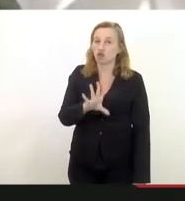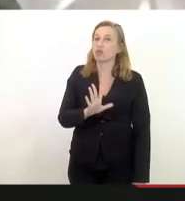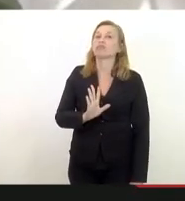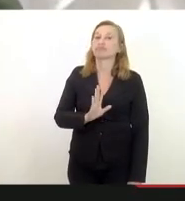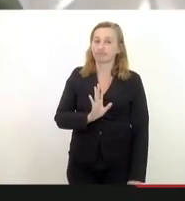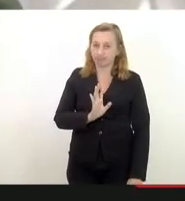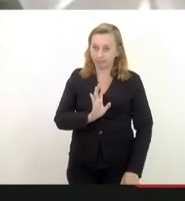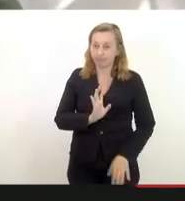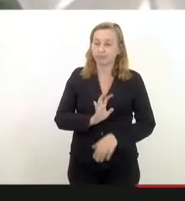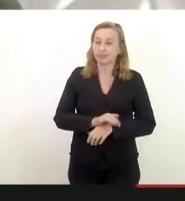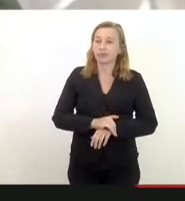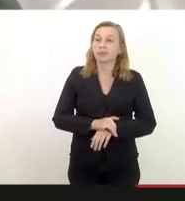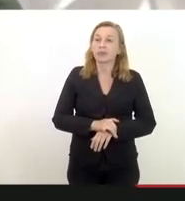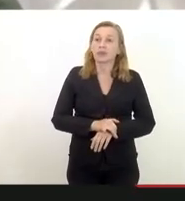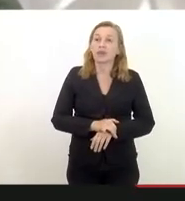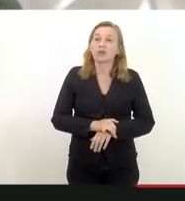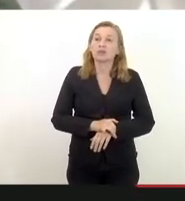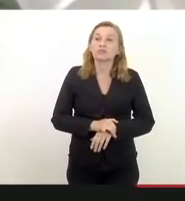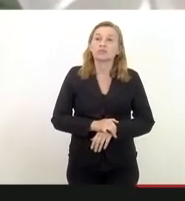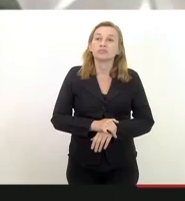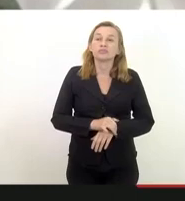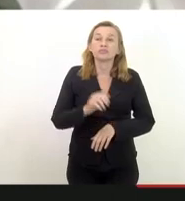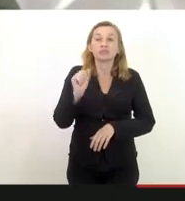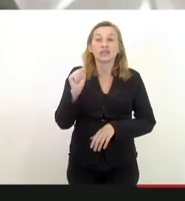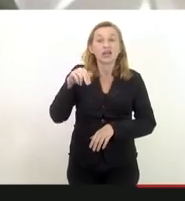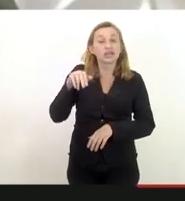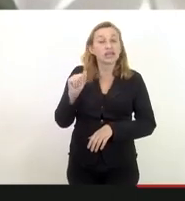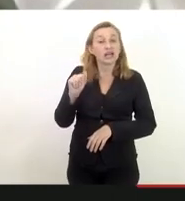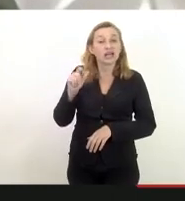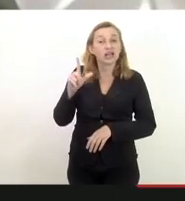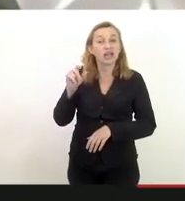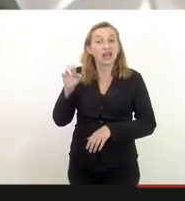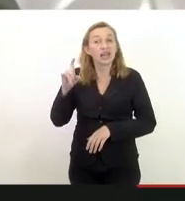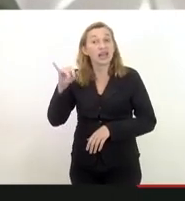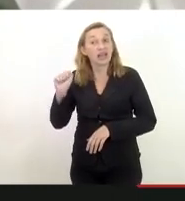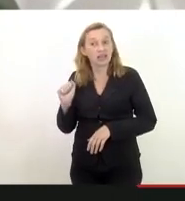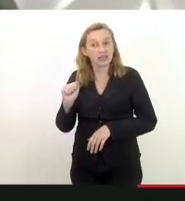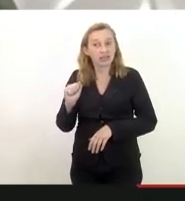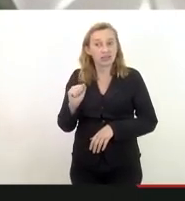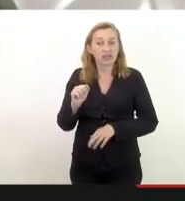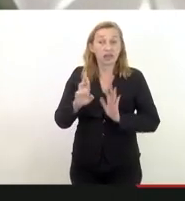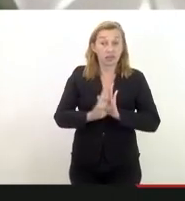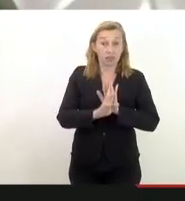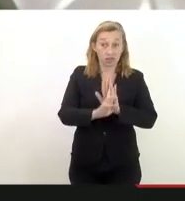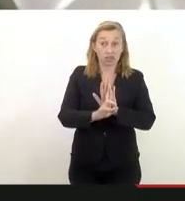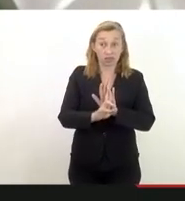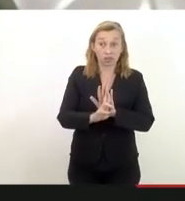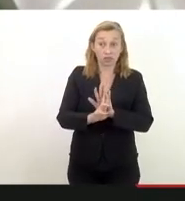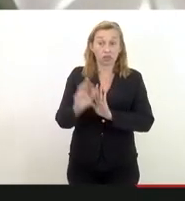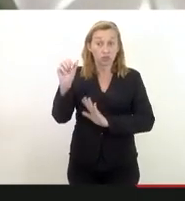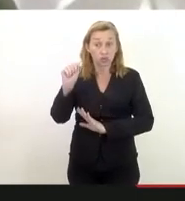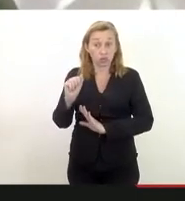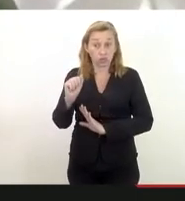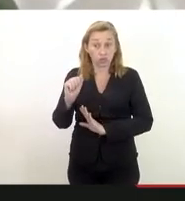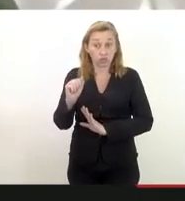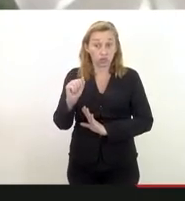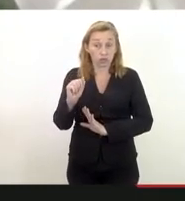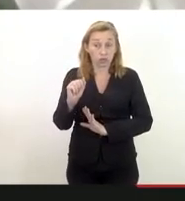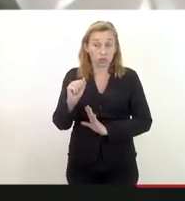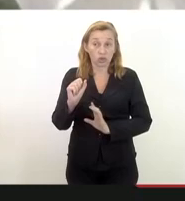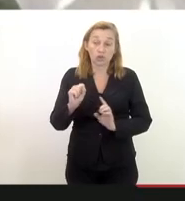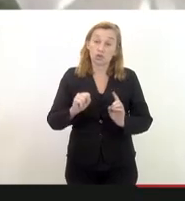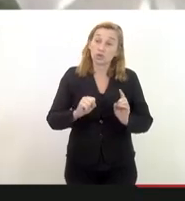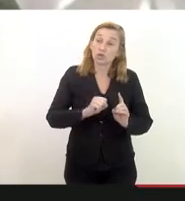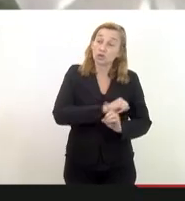tá? A senhora Ana Leila, que é da representação social em Mesquita,